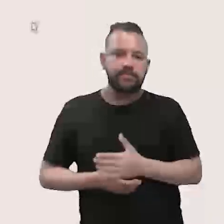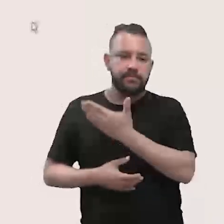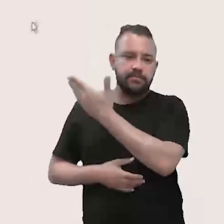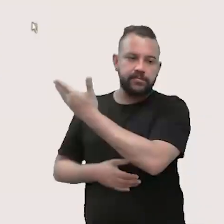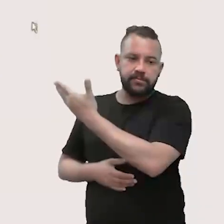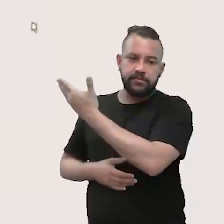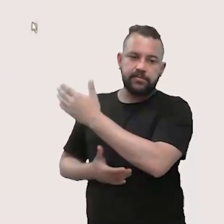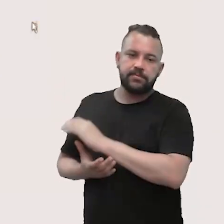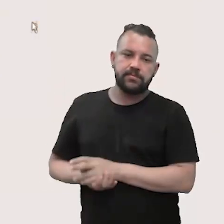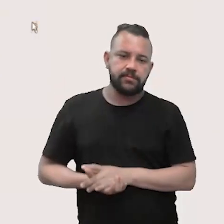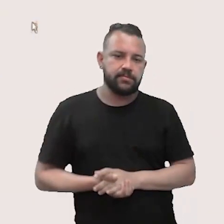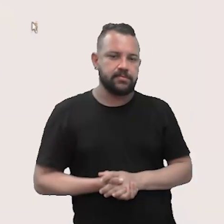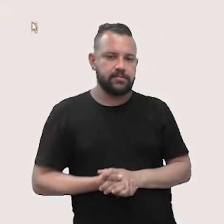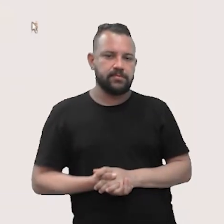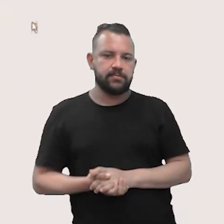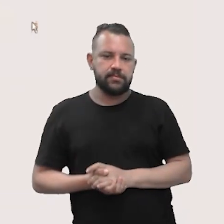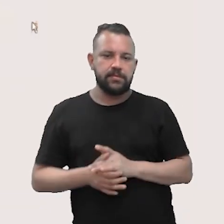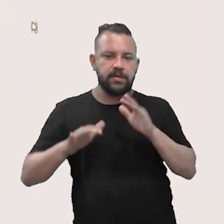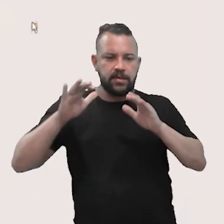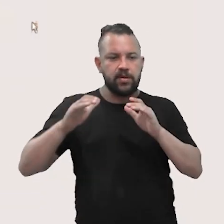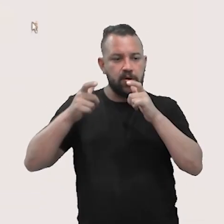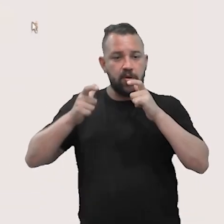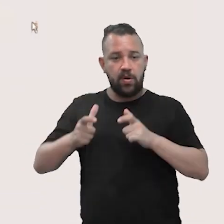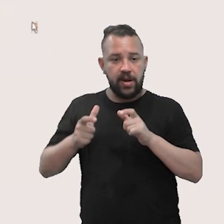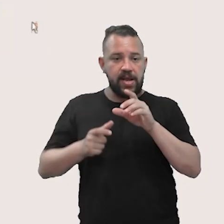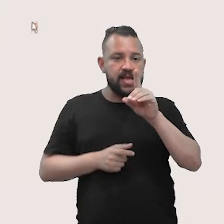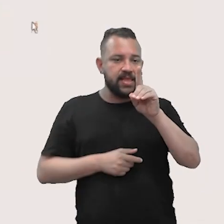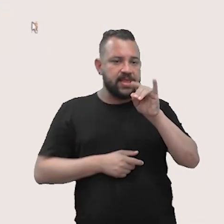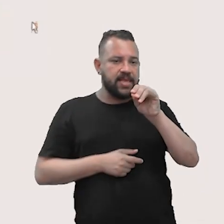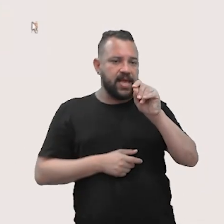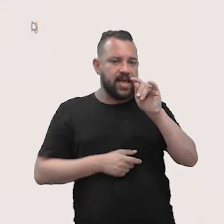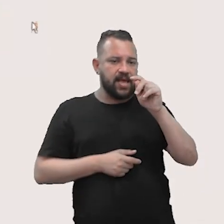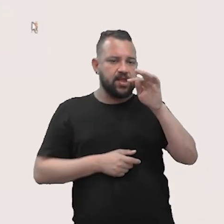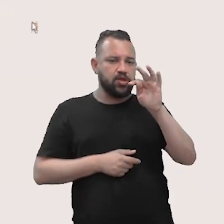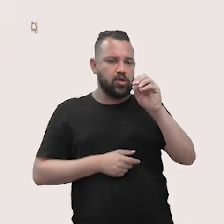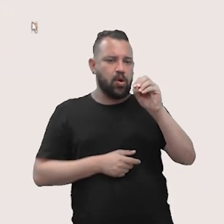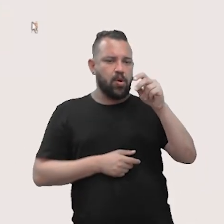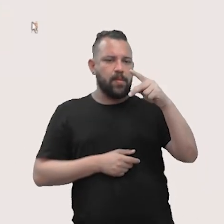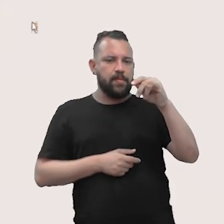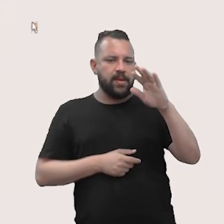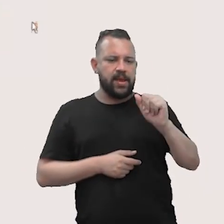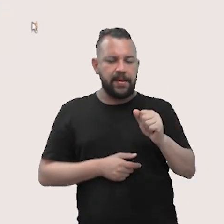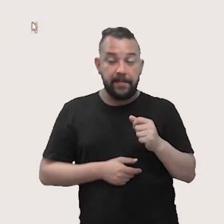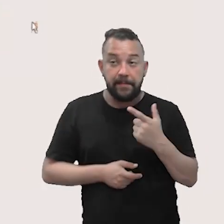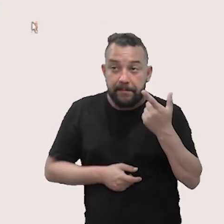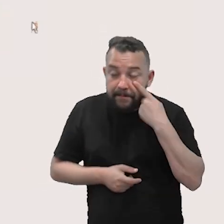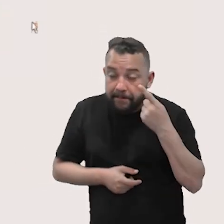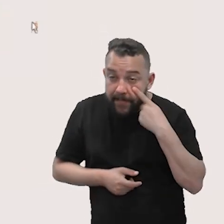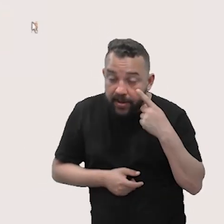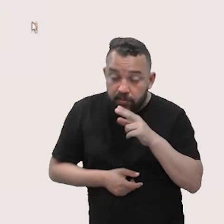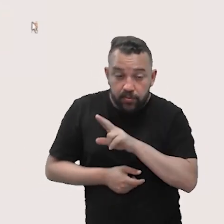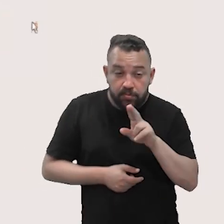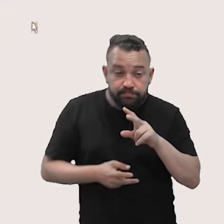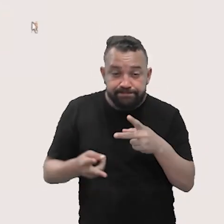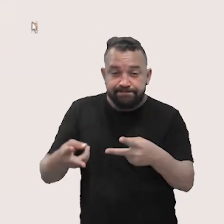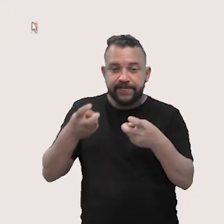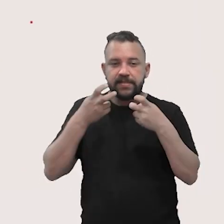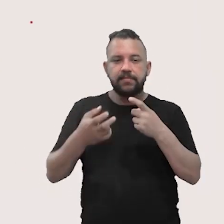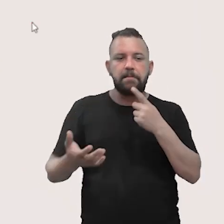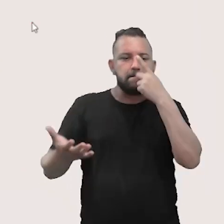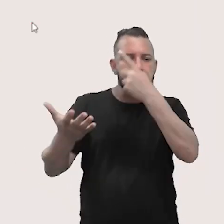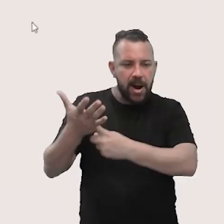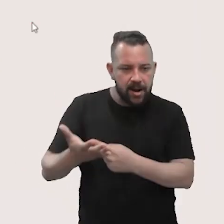Essa daí, ó. A variação geográfica diatópica. Então fica atento a este nome, diatópico, eu vou marcar